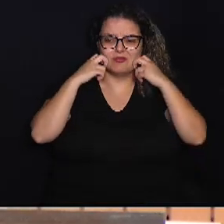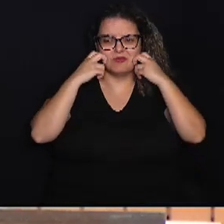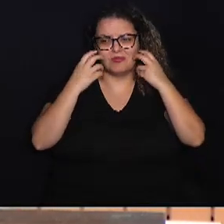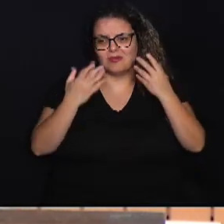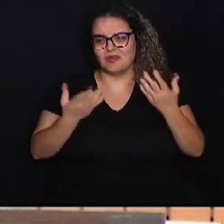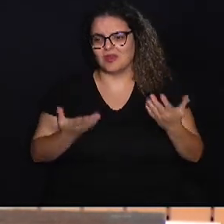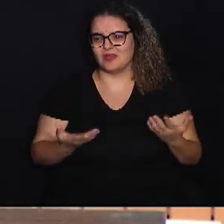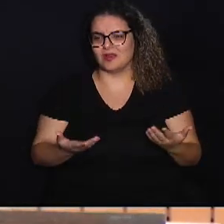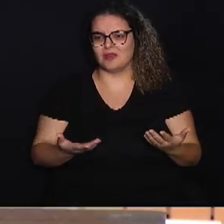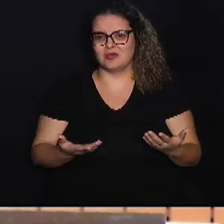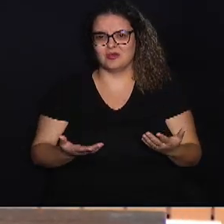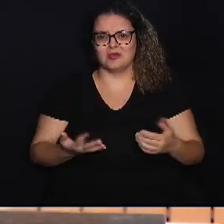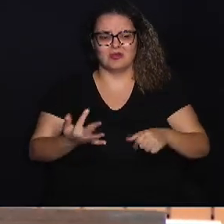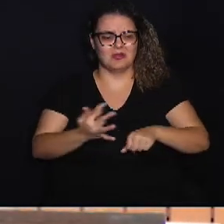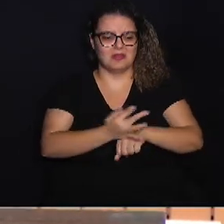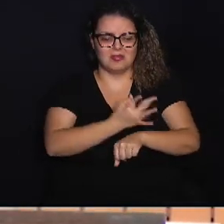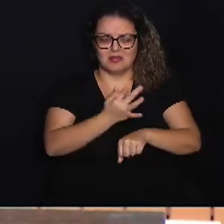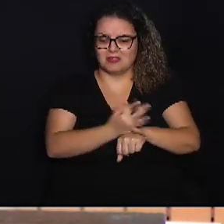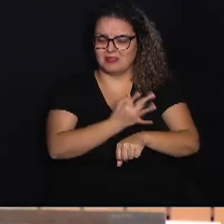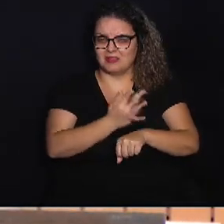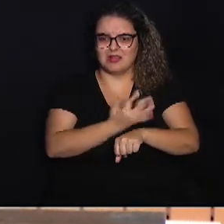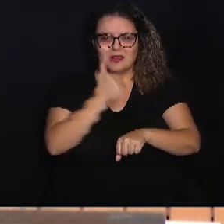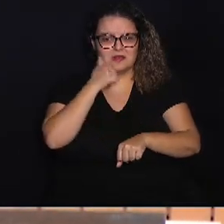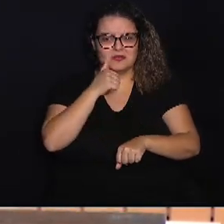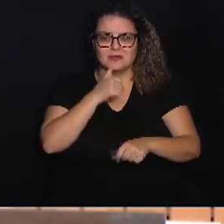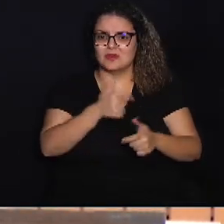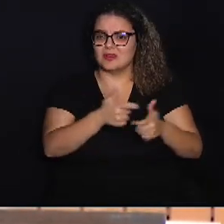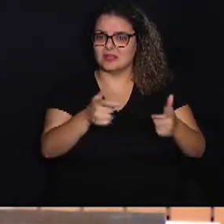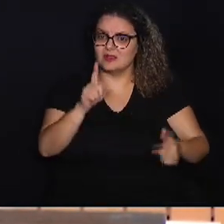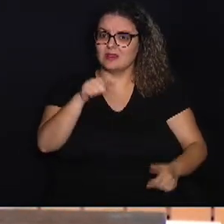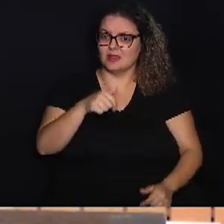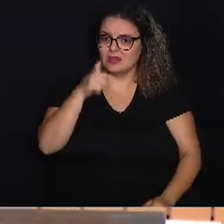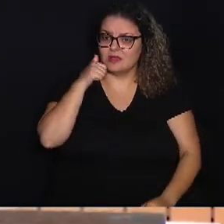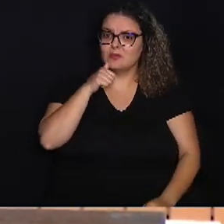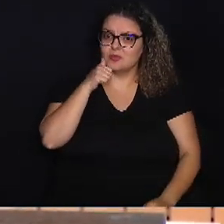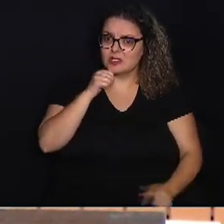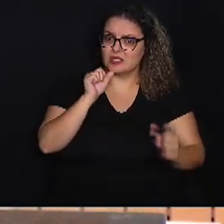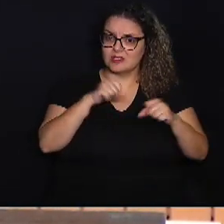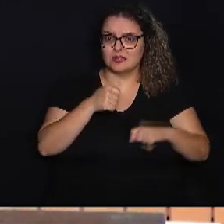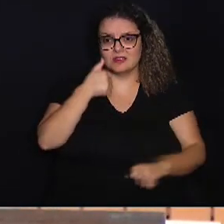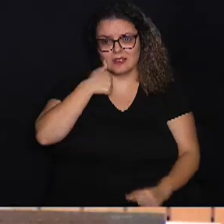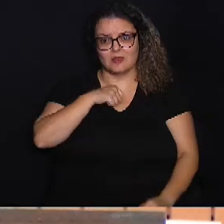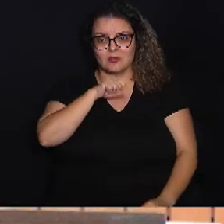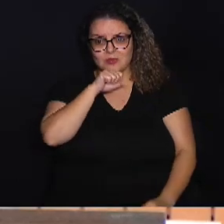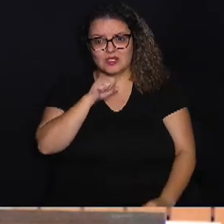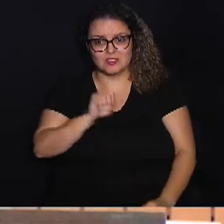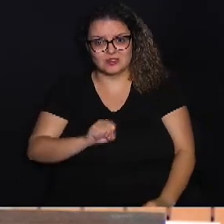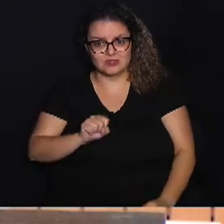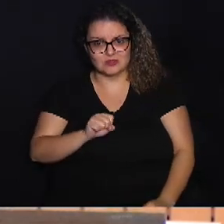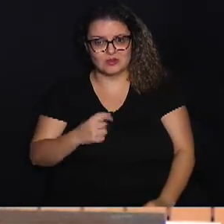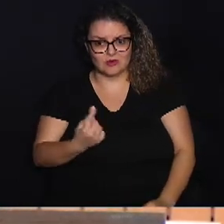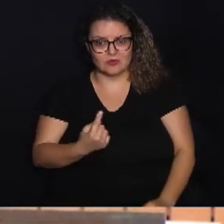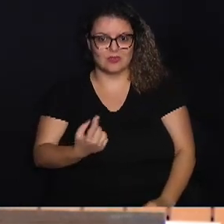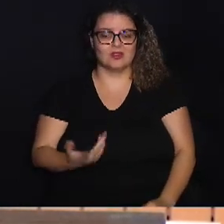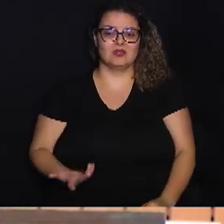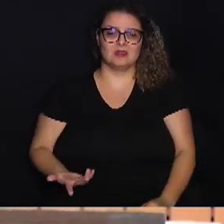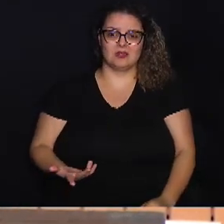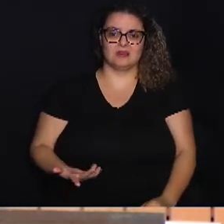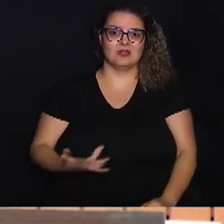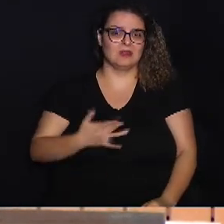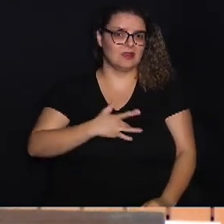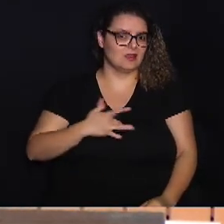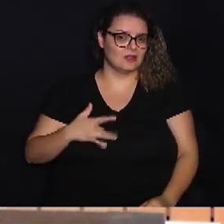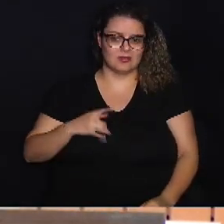muita exploração em cima dessas mulheres que na Ampla maioria são mulheres são mã solo a saúde também não tá